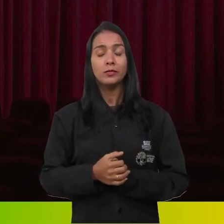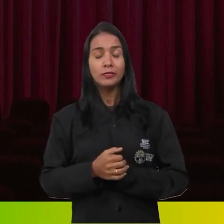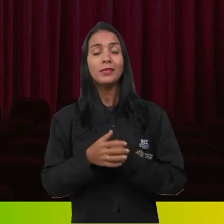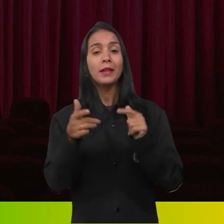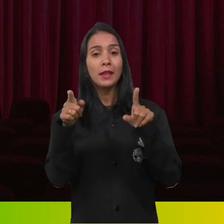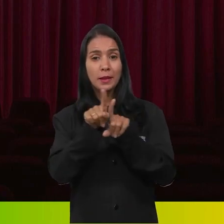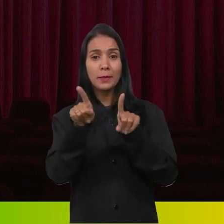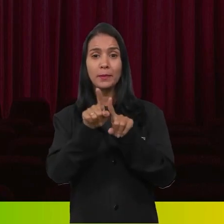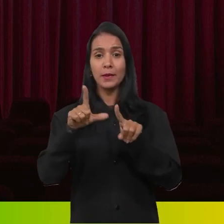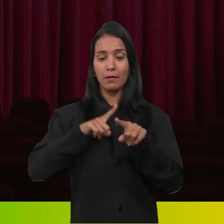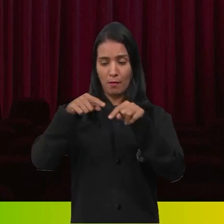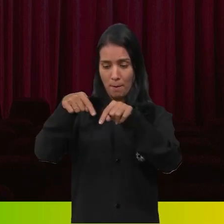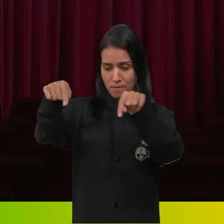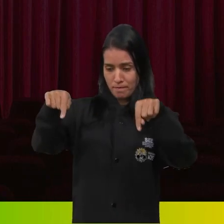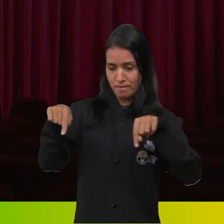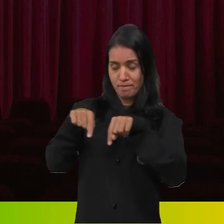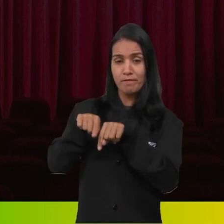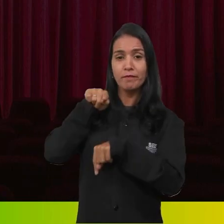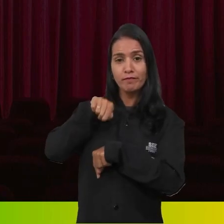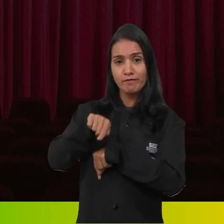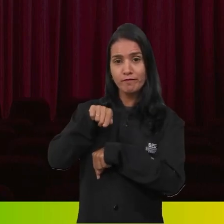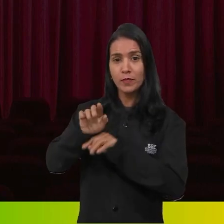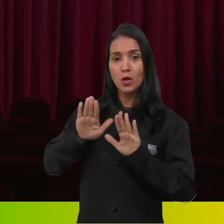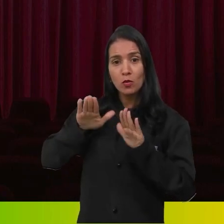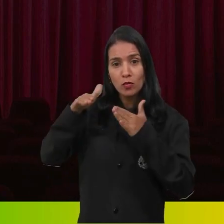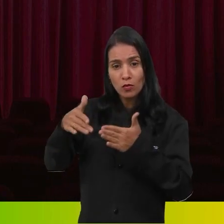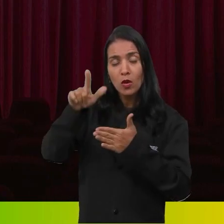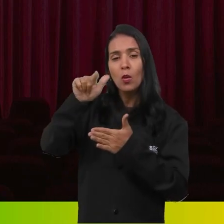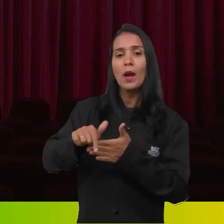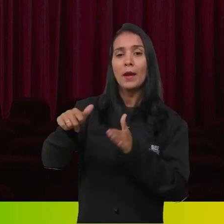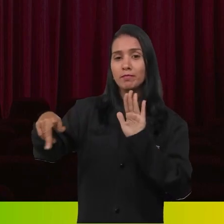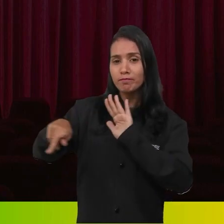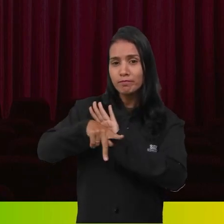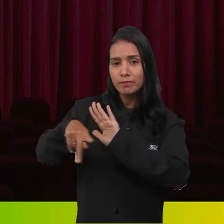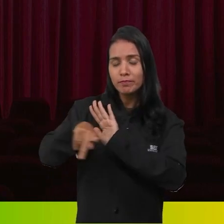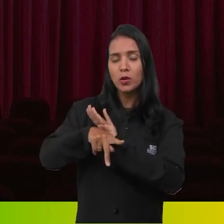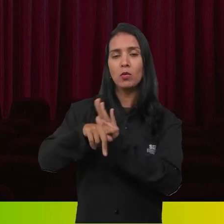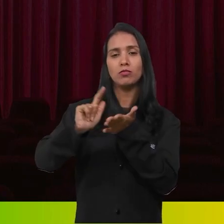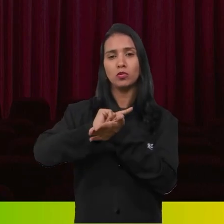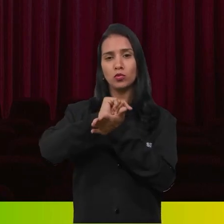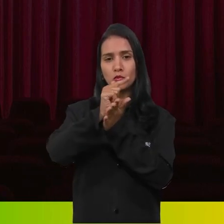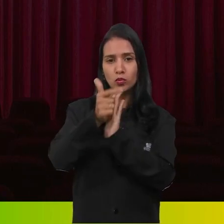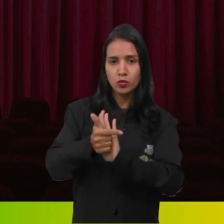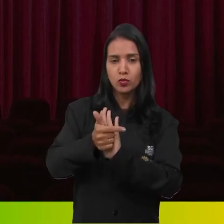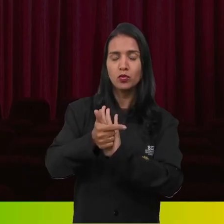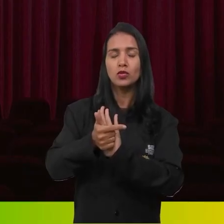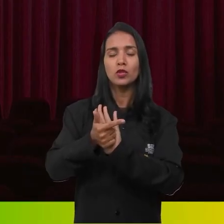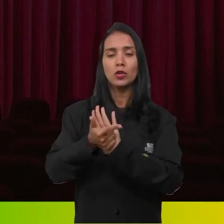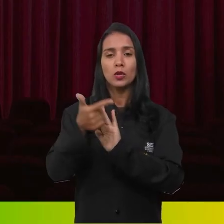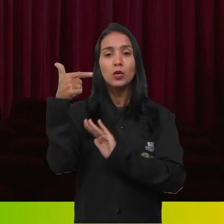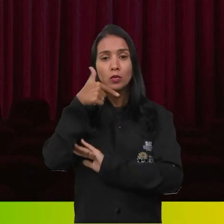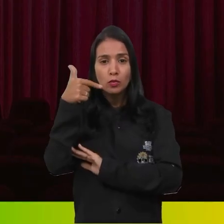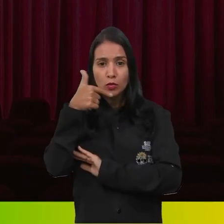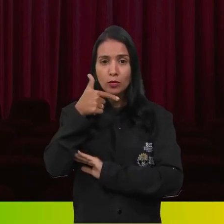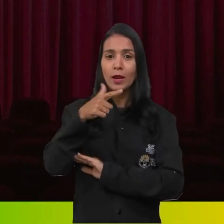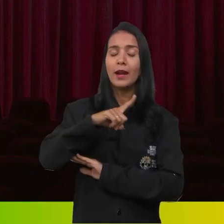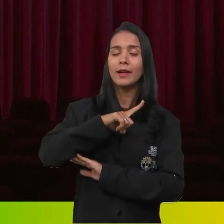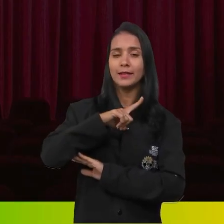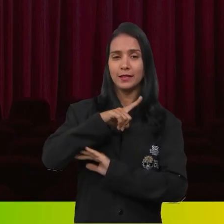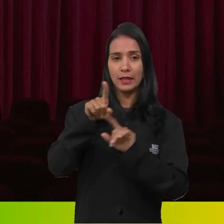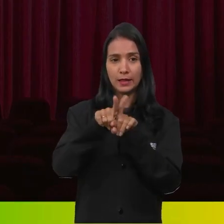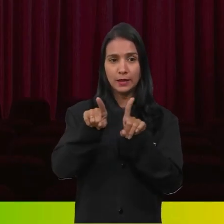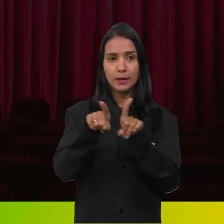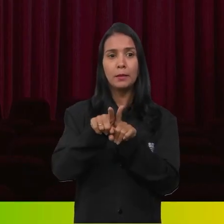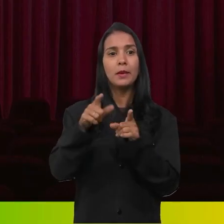que era um estúdio central do gênero de humor. Astros icônicos como Oscarito e Grande Otelo, que você vê